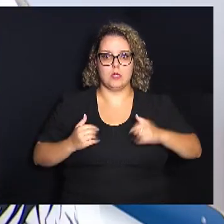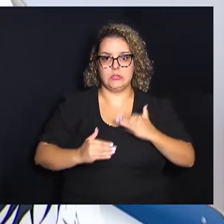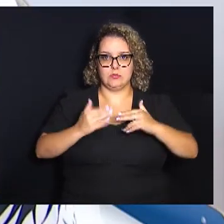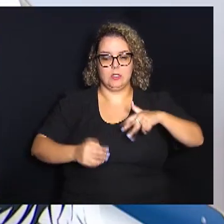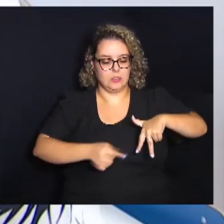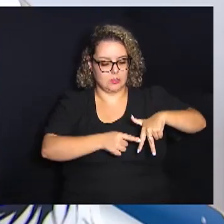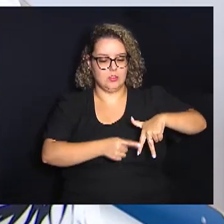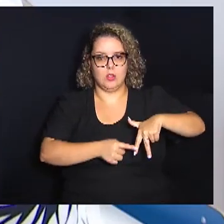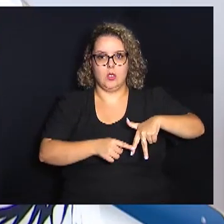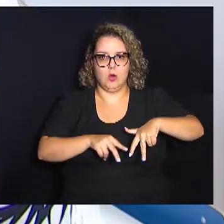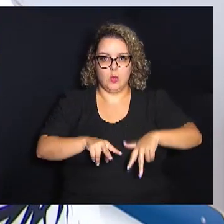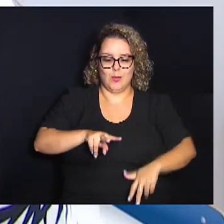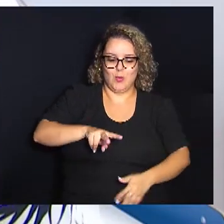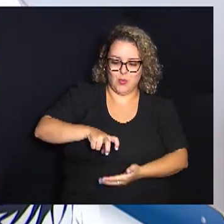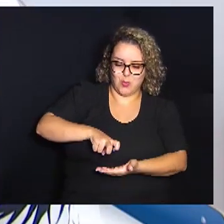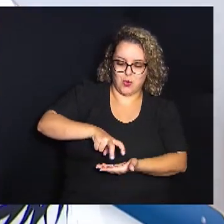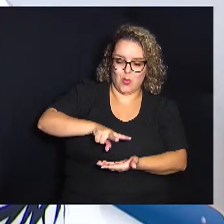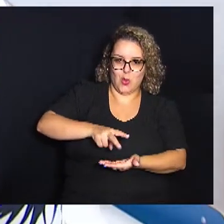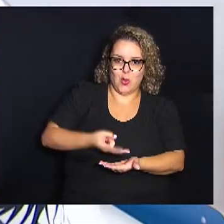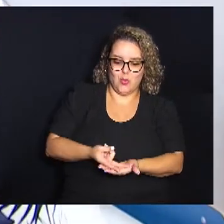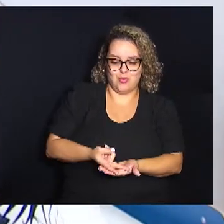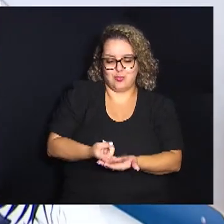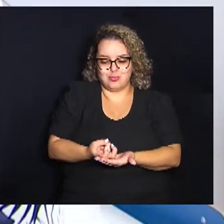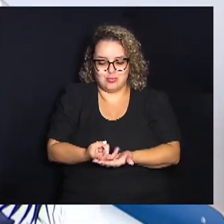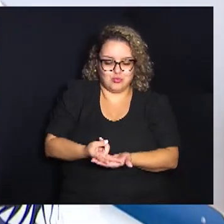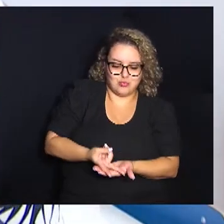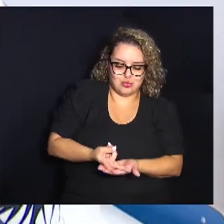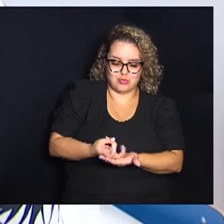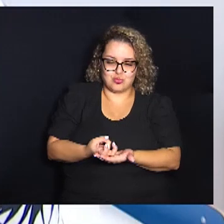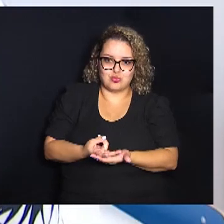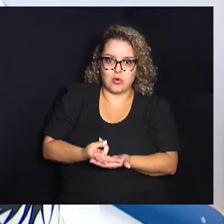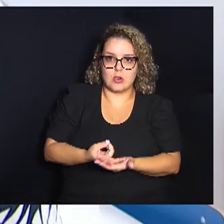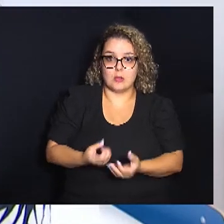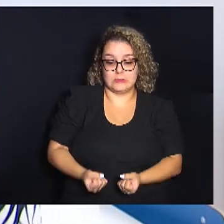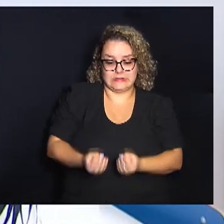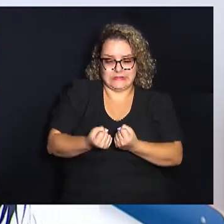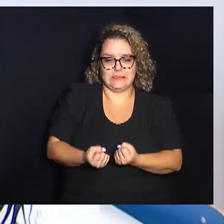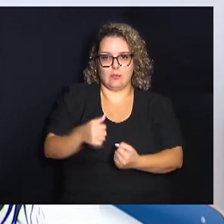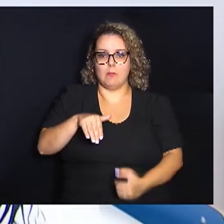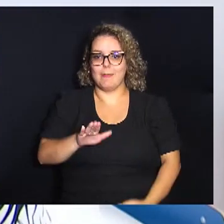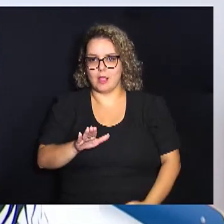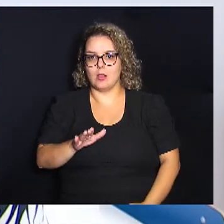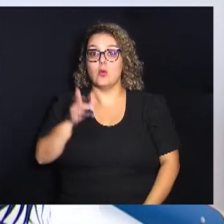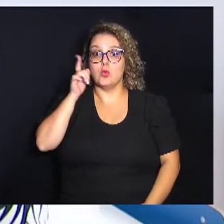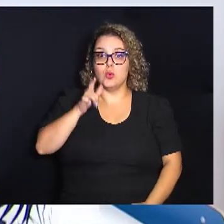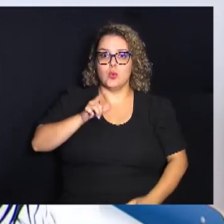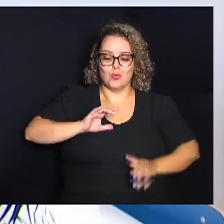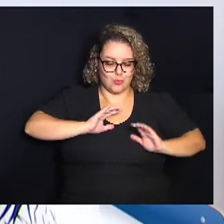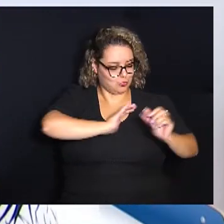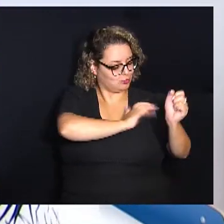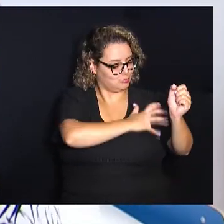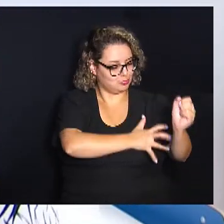Então eu sei o que eu tenho, eu consigo ver. Então, se eu coloco uma carga maior, eu consigo ver esse músculo, inclusive